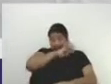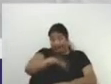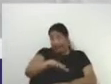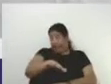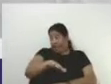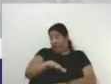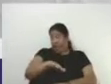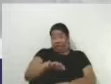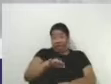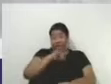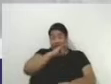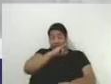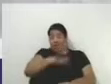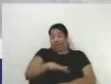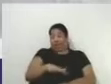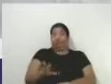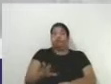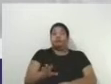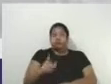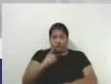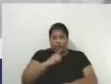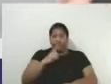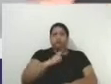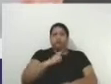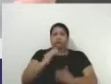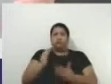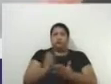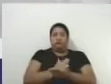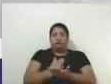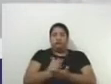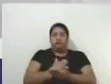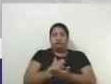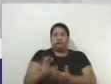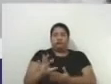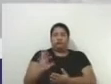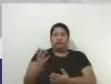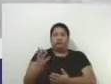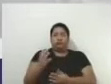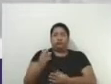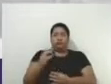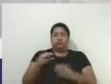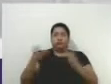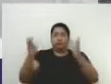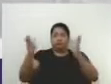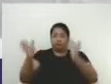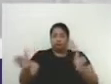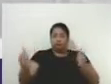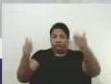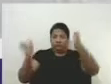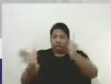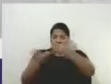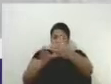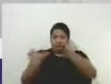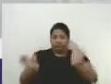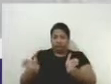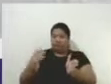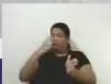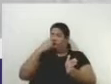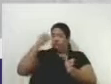acontecendo. Tem caso de morador que cortou a sua lixeira de ferro, onde ele colocava o lixo dele,